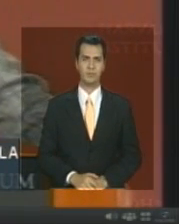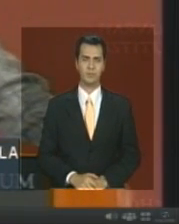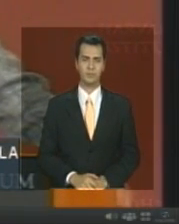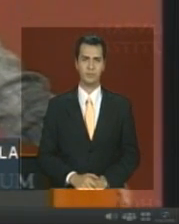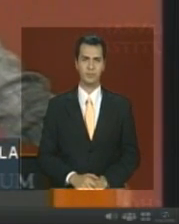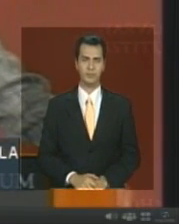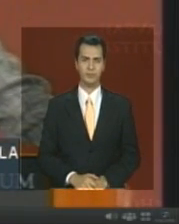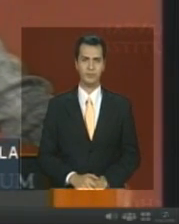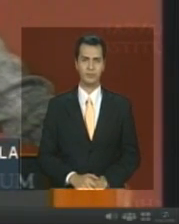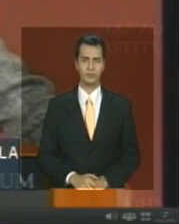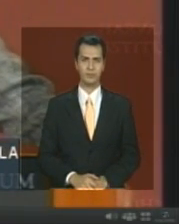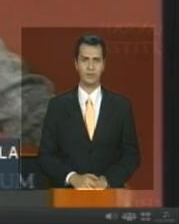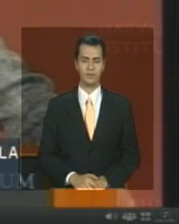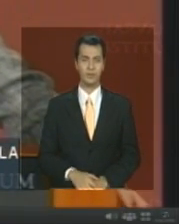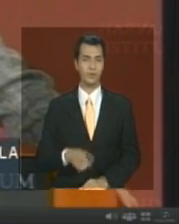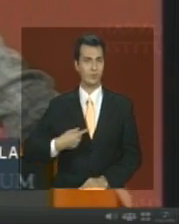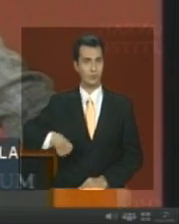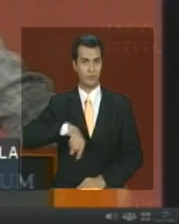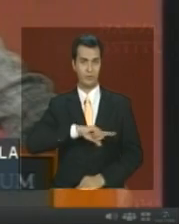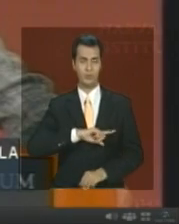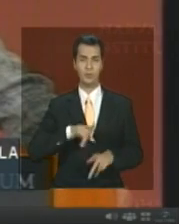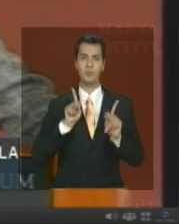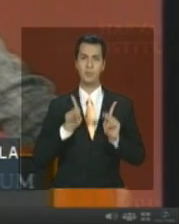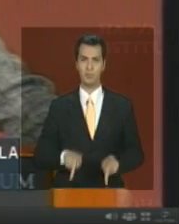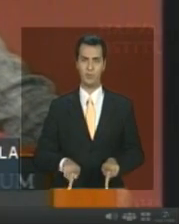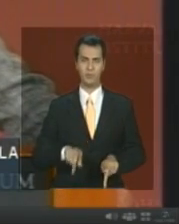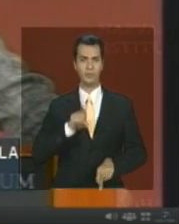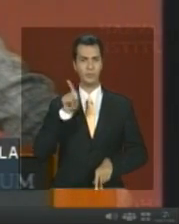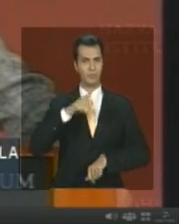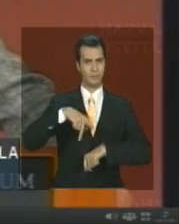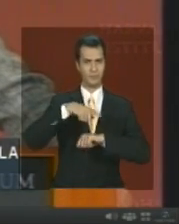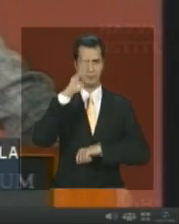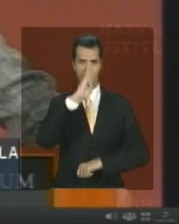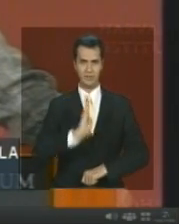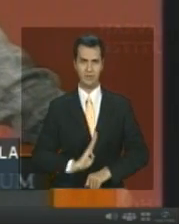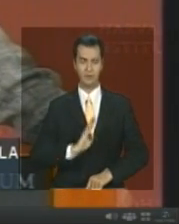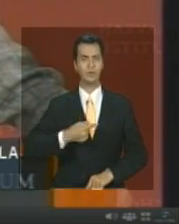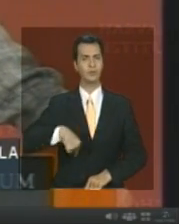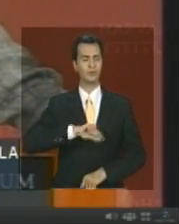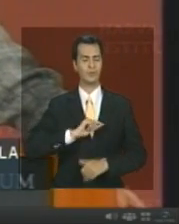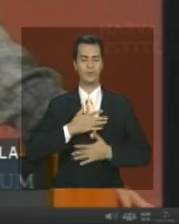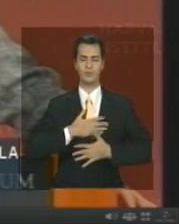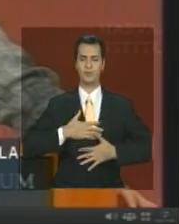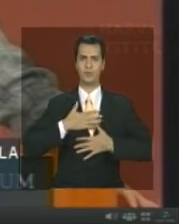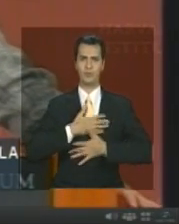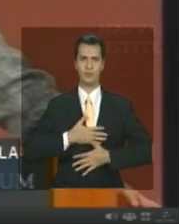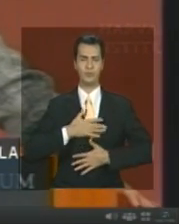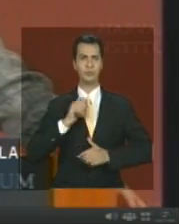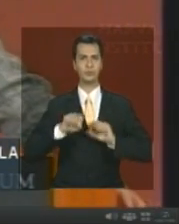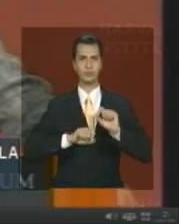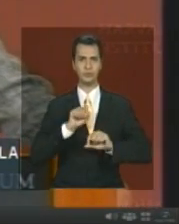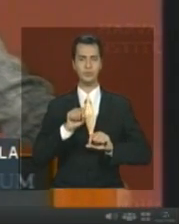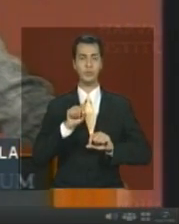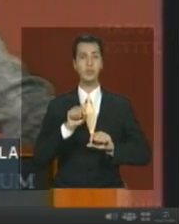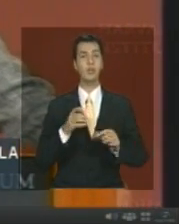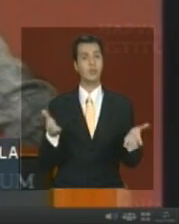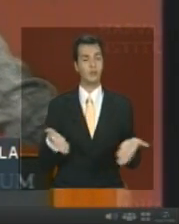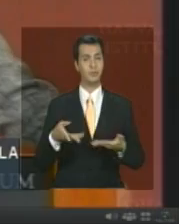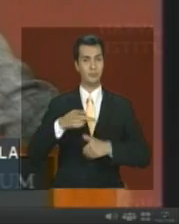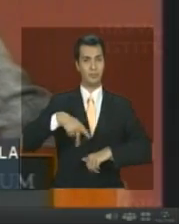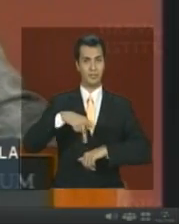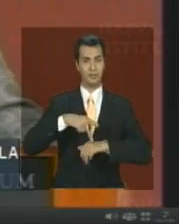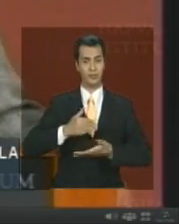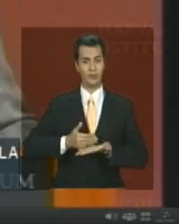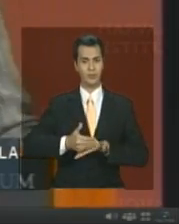Nós, brasileiros, temos muito orgulho de fazer parte das chamadas nações emergentes, que,